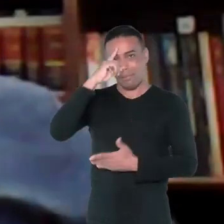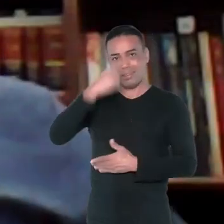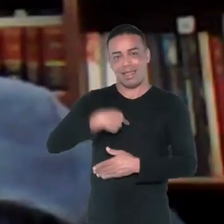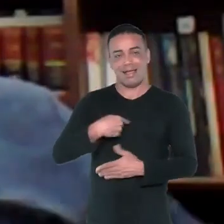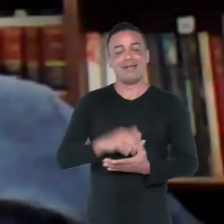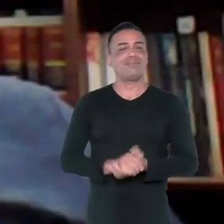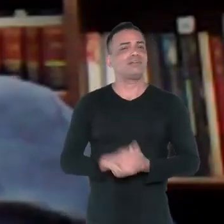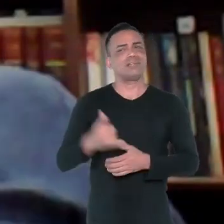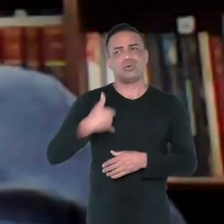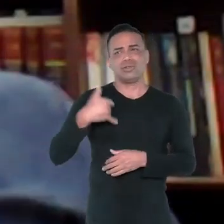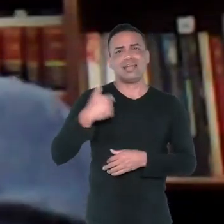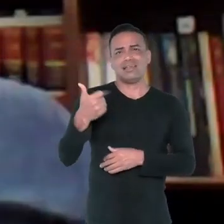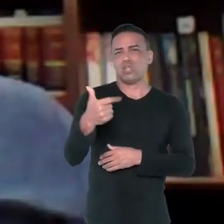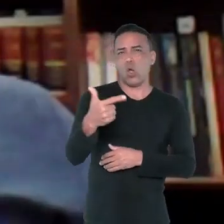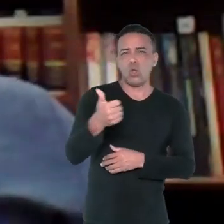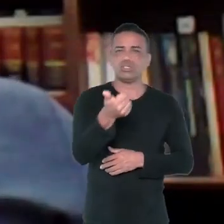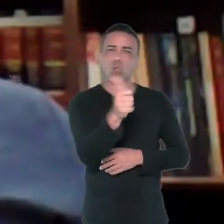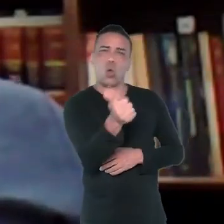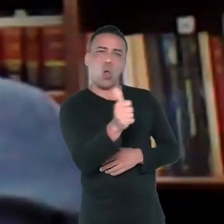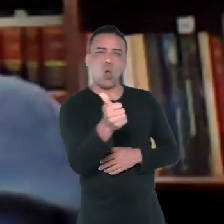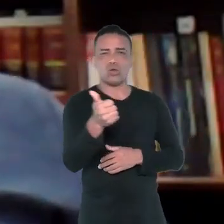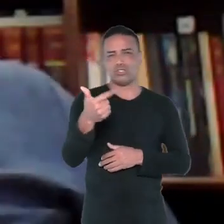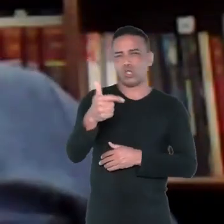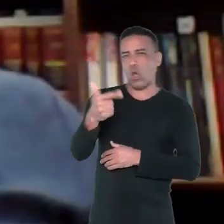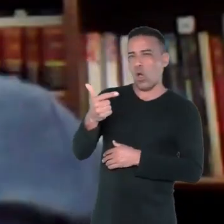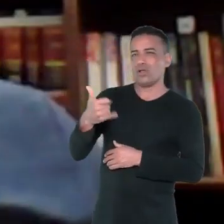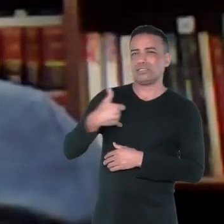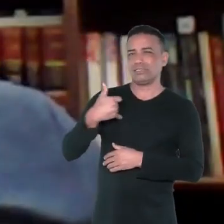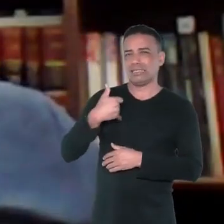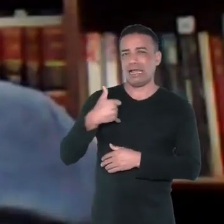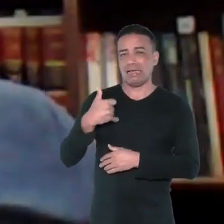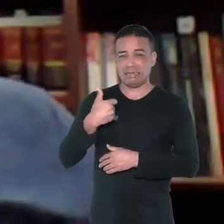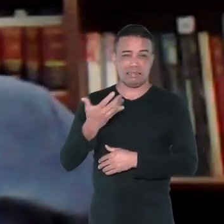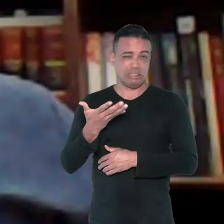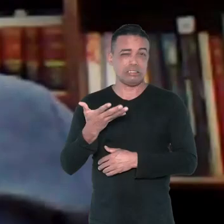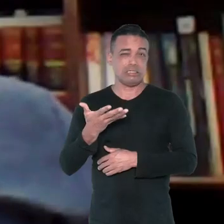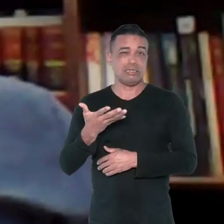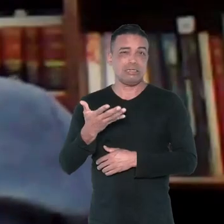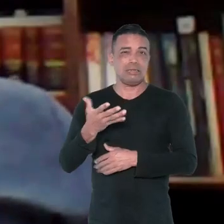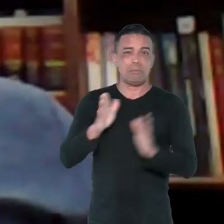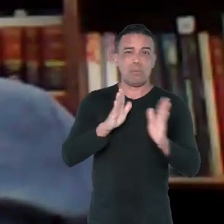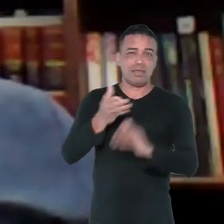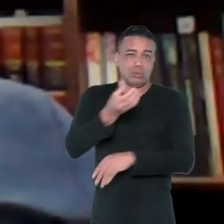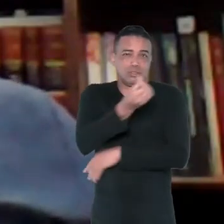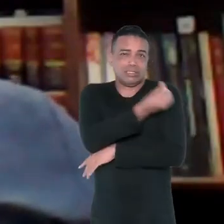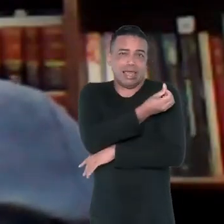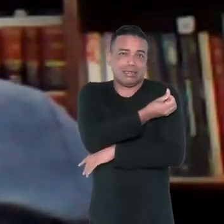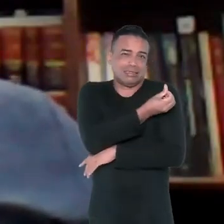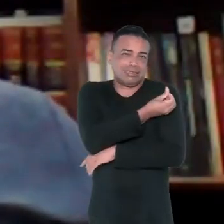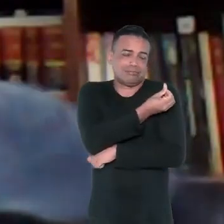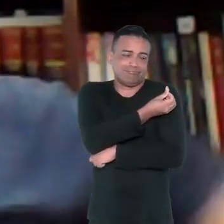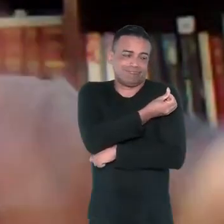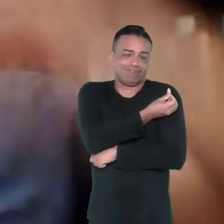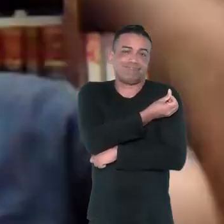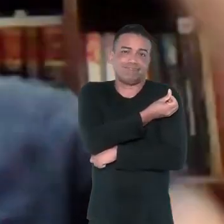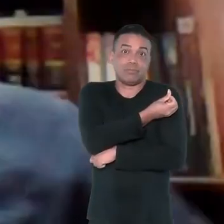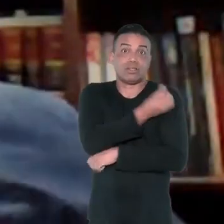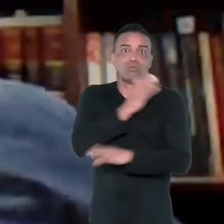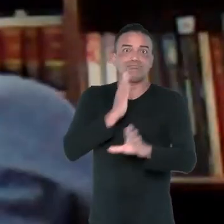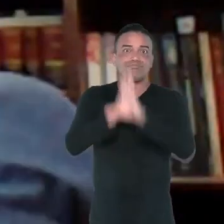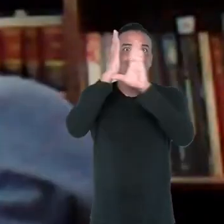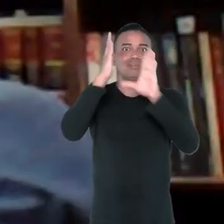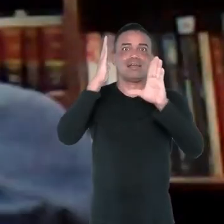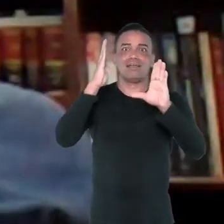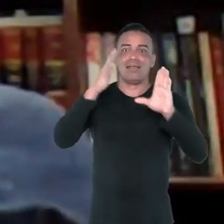12 anos, aproximadamente 11, 12 anos, quando eu estava na 6ª série, que eu que eu descobri o